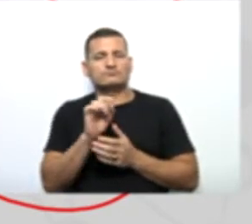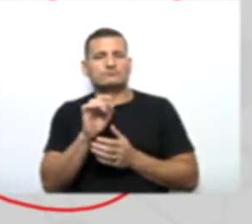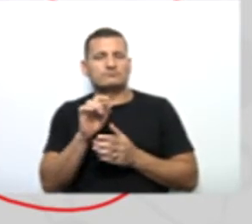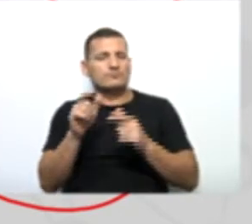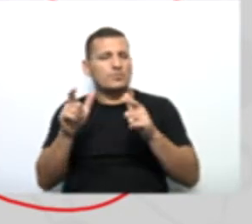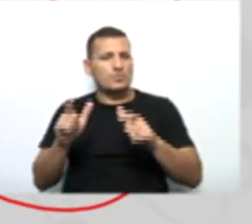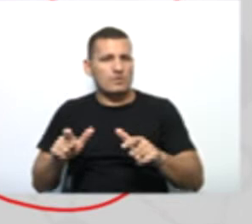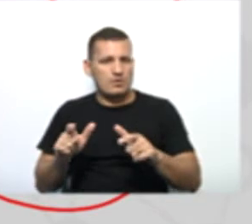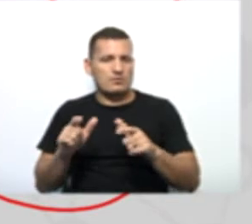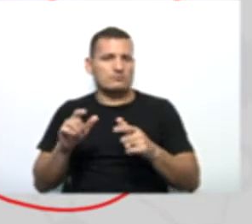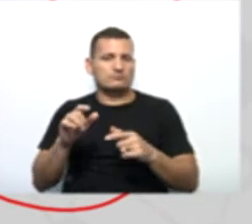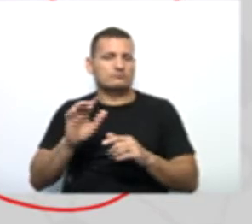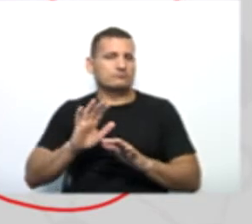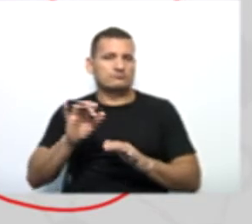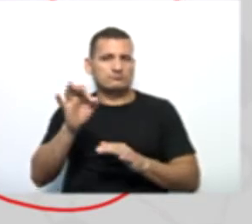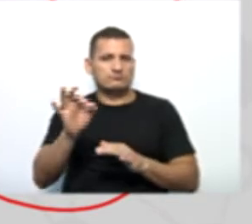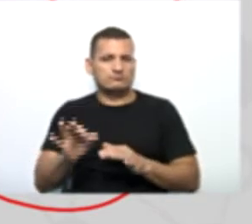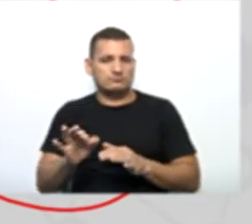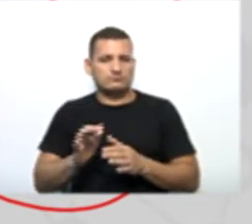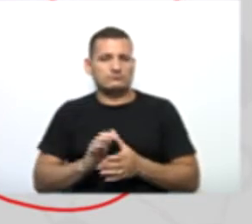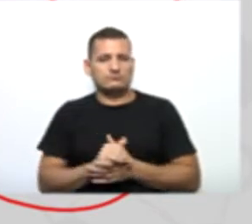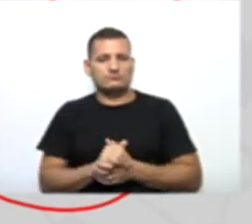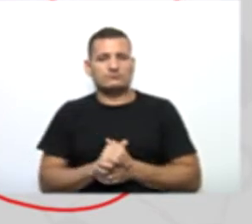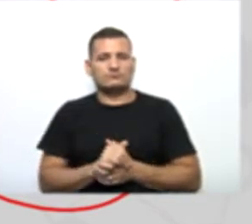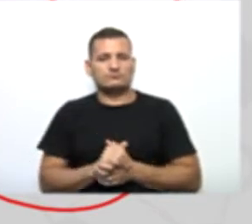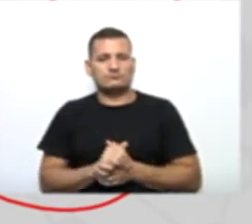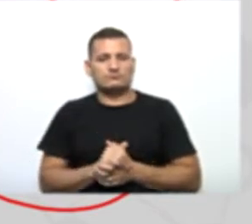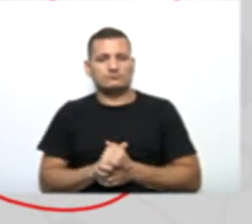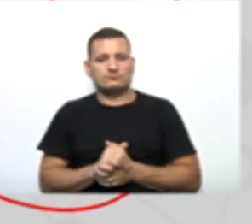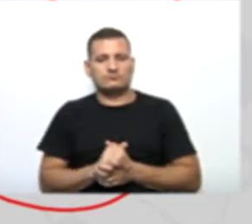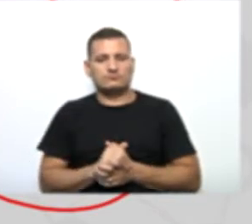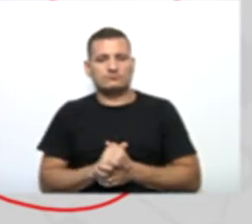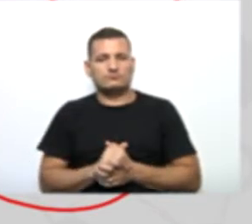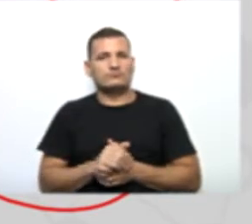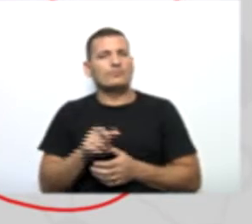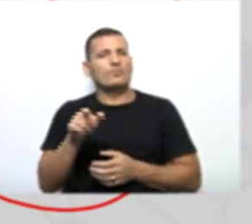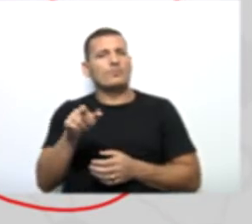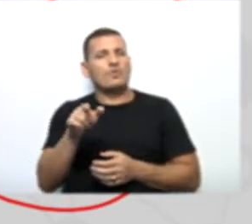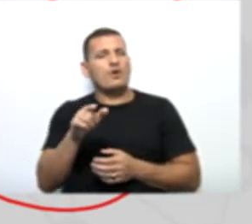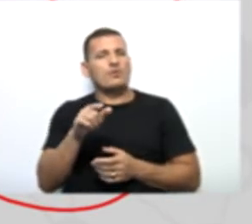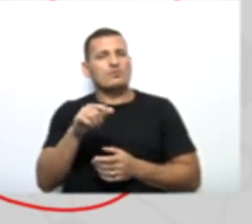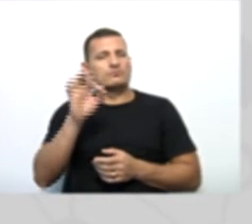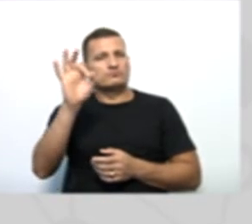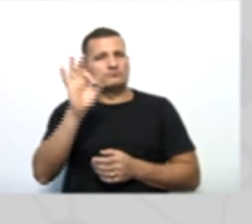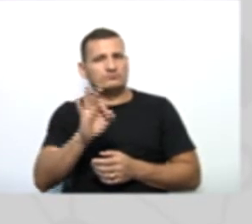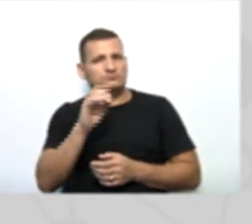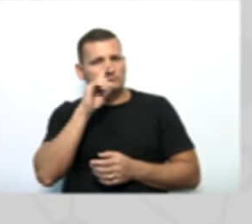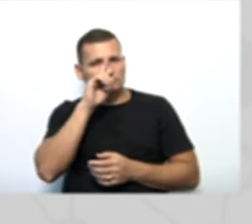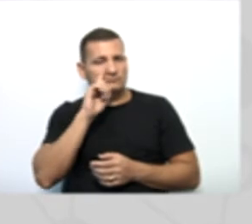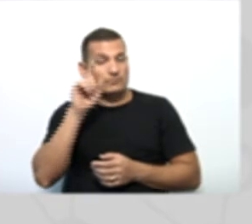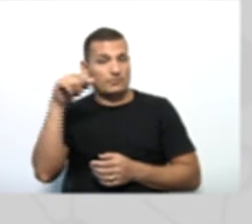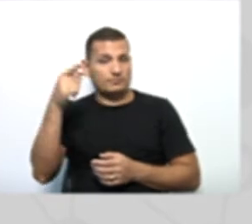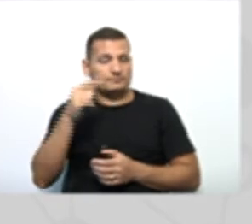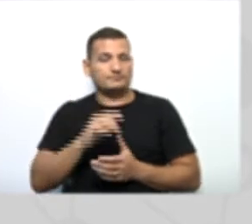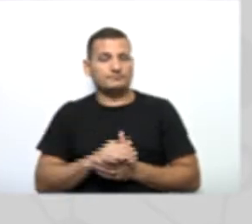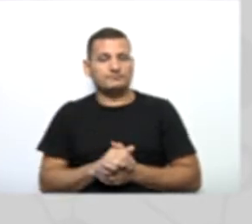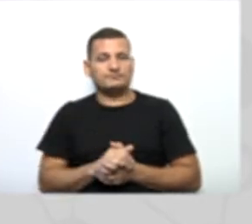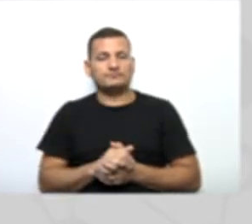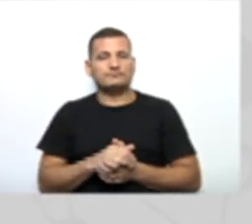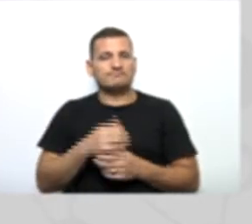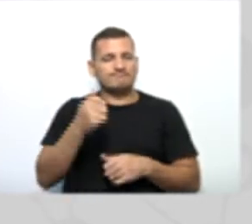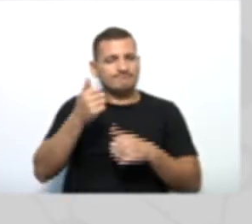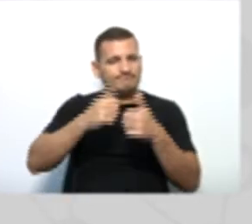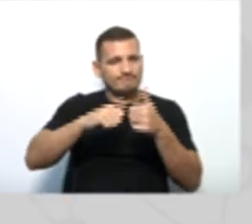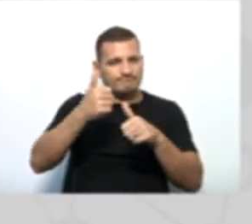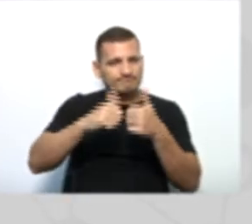o lugar certo, ok? O grau e o tipo de risco serão identificados depois, tá bom? Então vamos lá, avaliação dos riscos